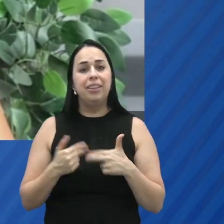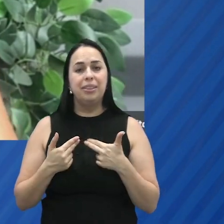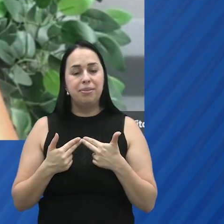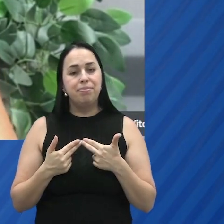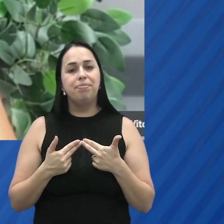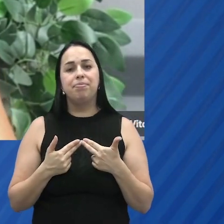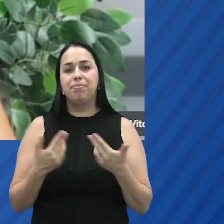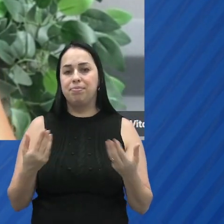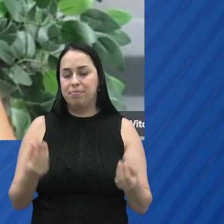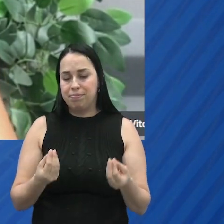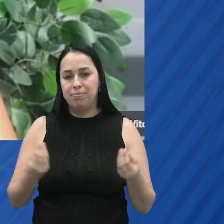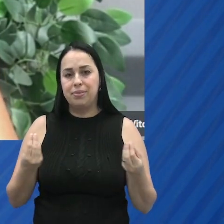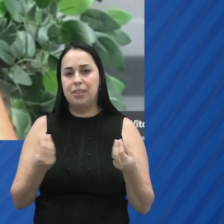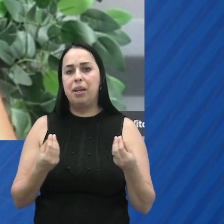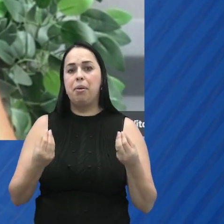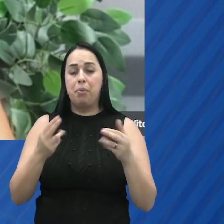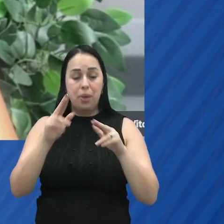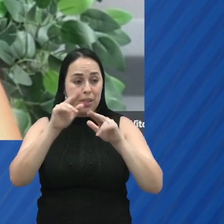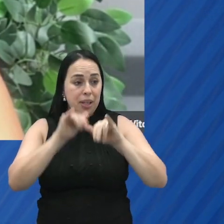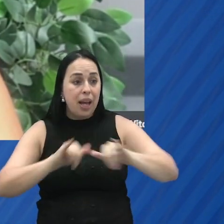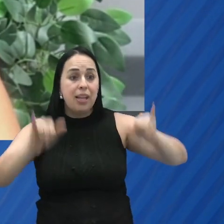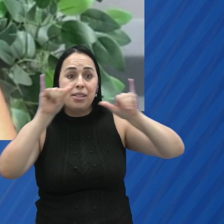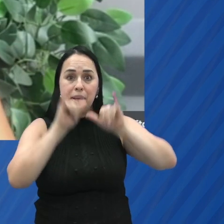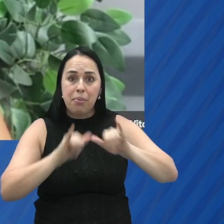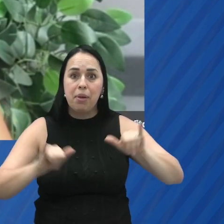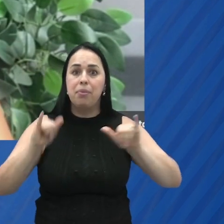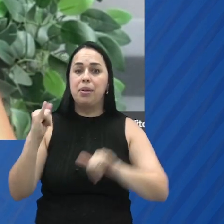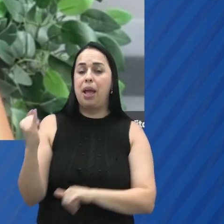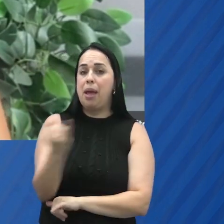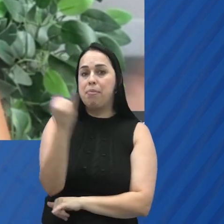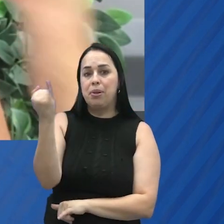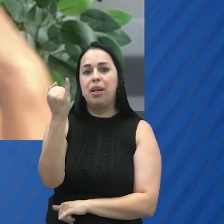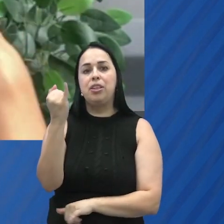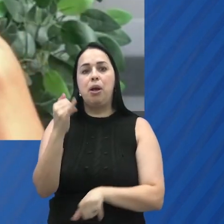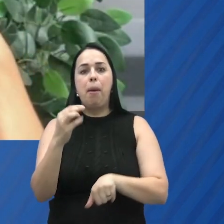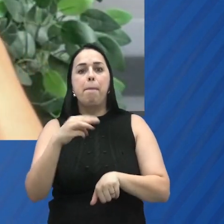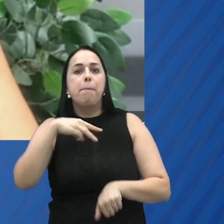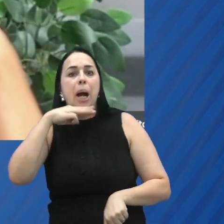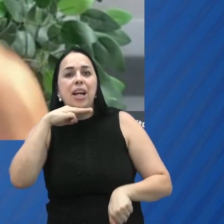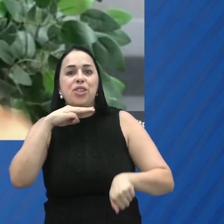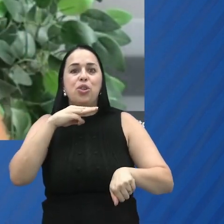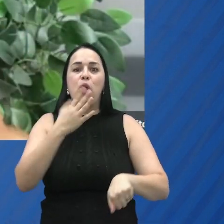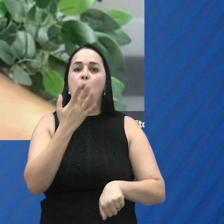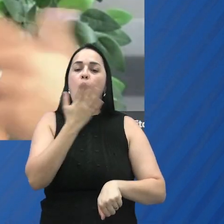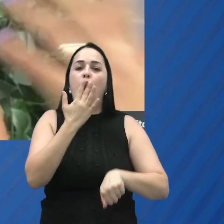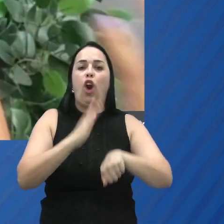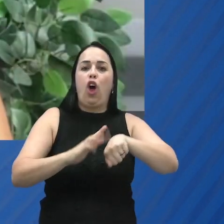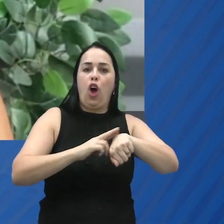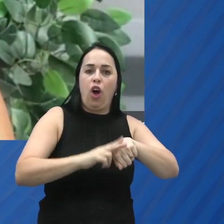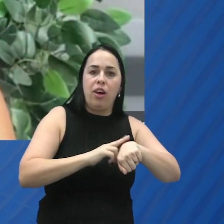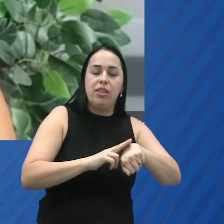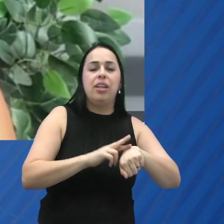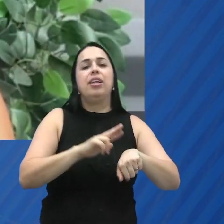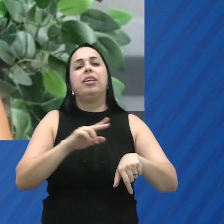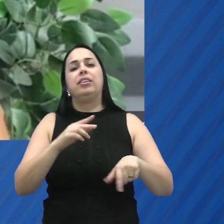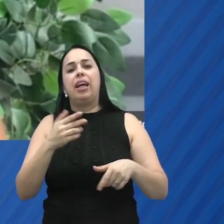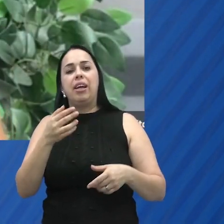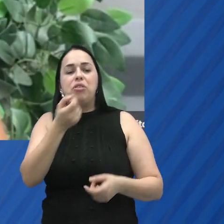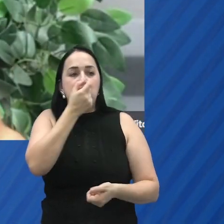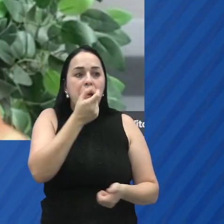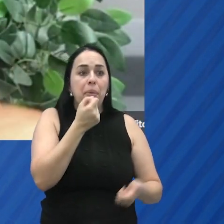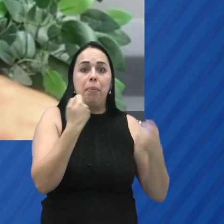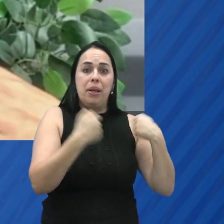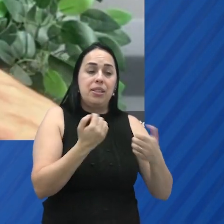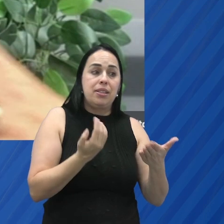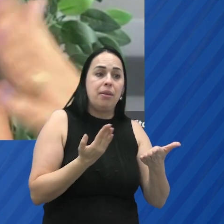E acho que é por isso que vem essa campanha, né? Por isso que existe o Março Roxo. Então, assim, tem medicamentos que são